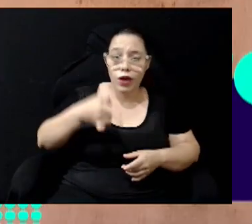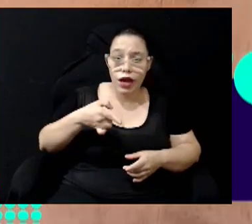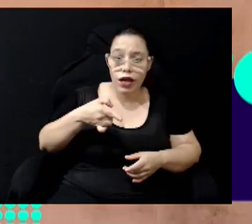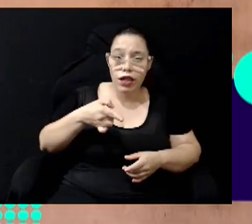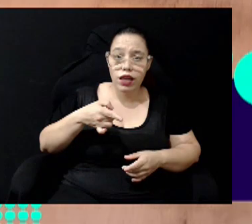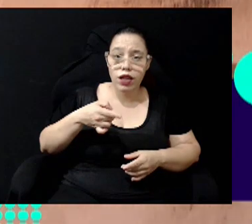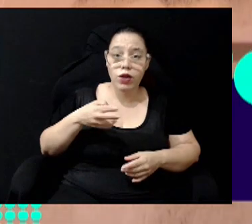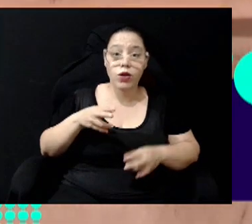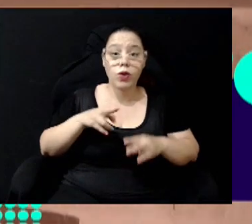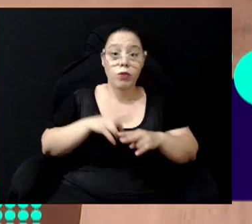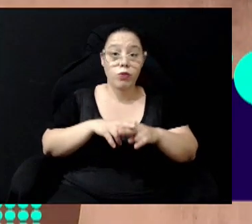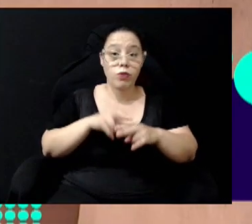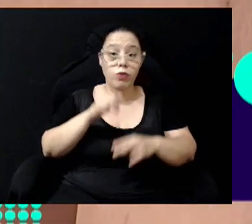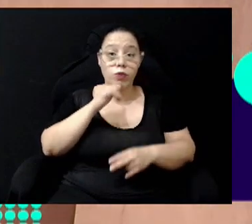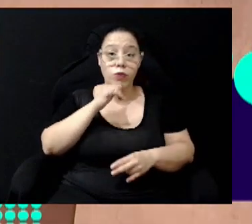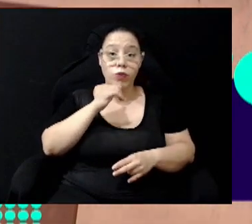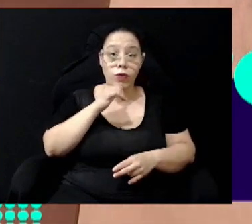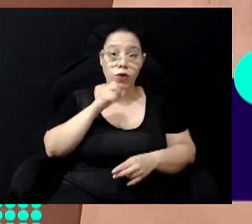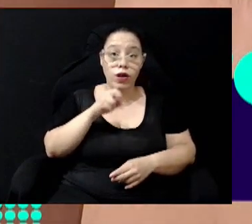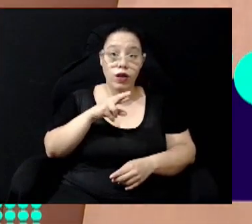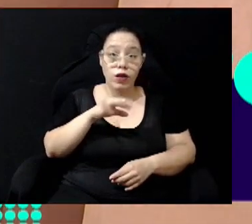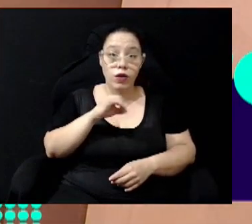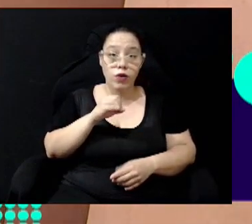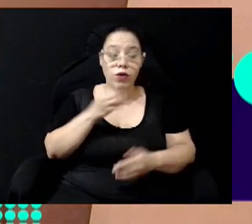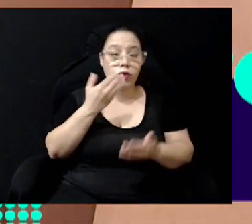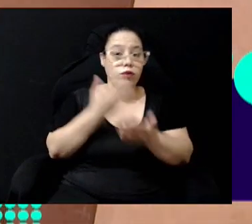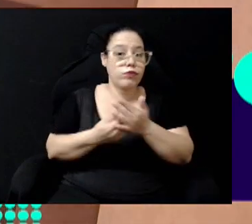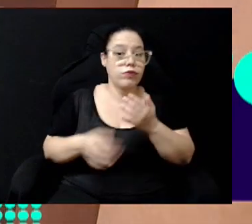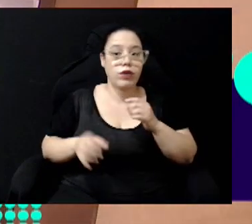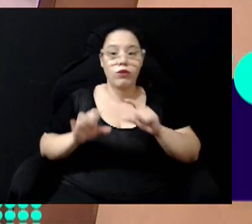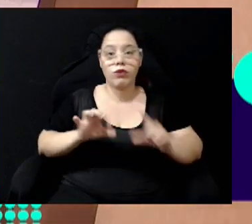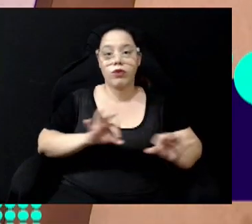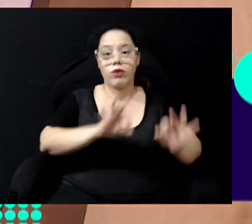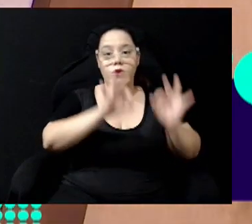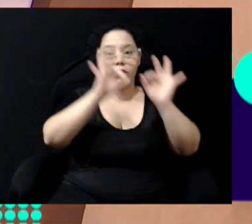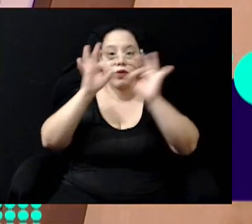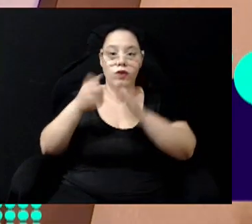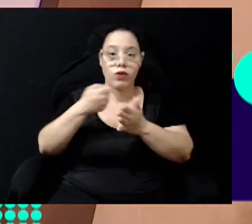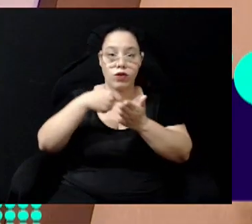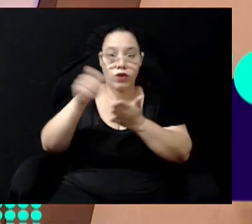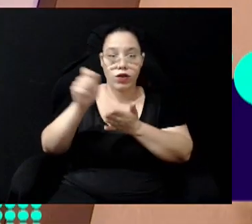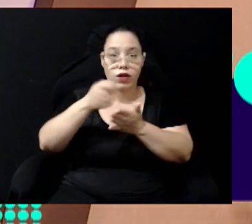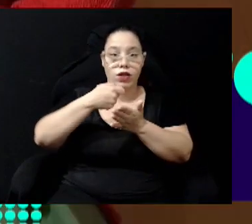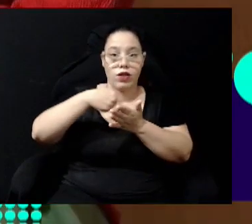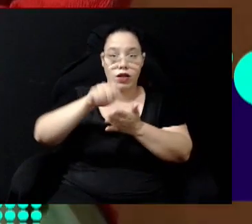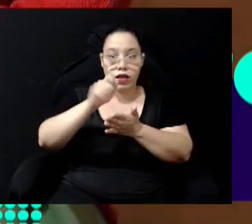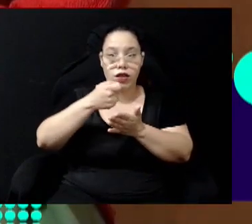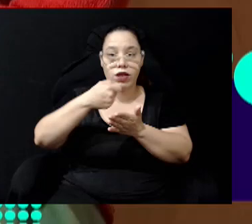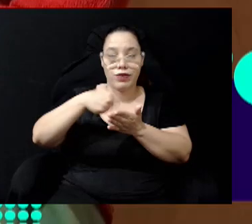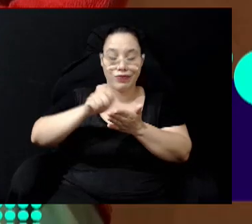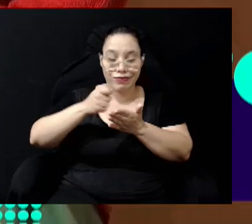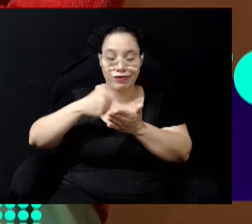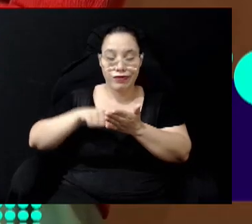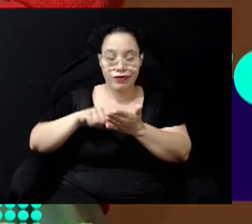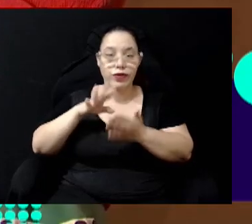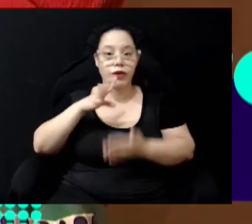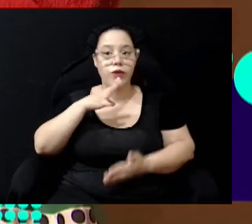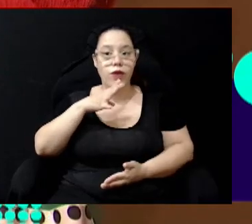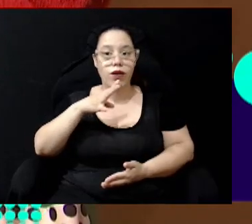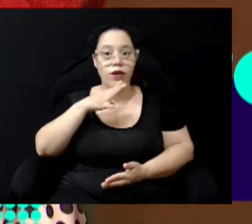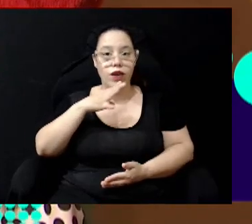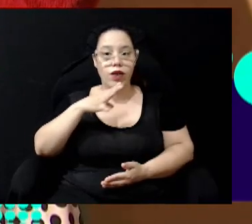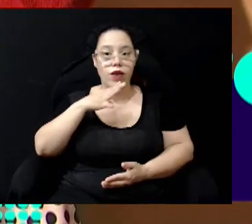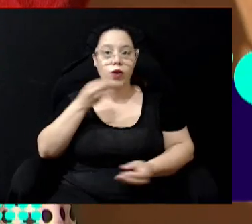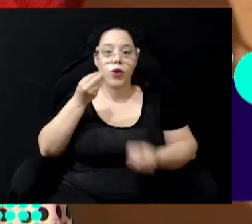exemplo, episódios que não foram ao ar, mas que está escrito, né? Tem toda a lauda ali, que é para as pessoas conhecerem, né? Como eram